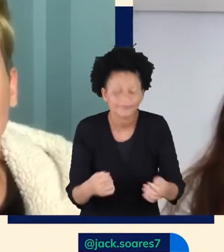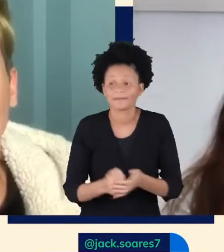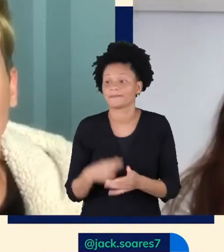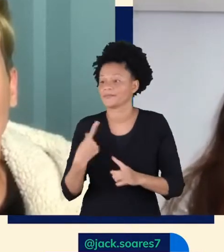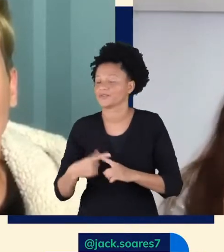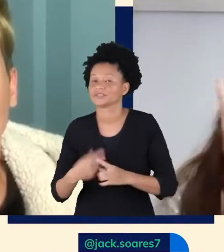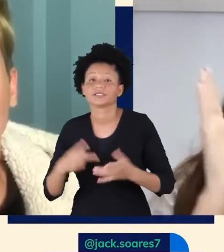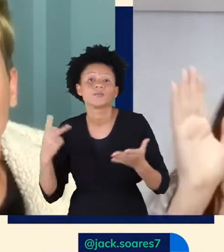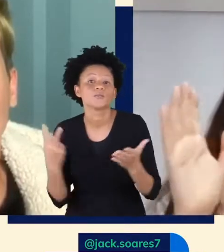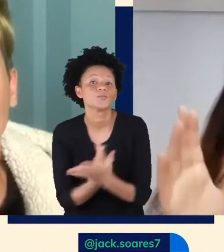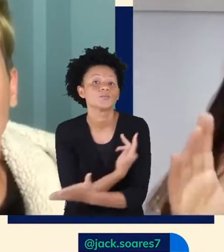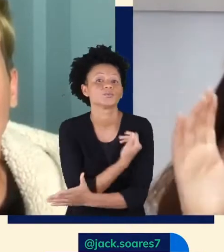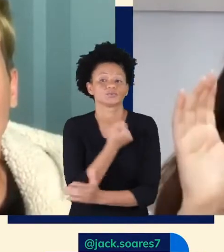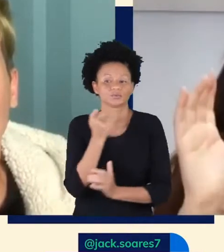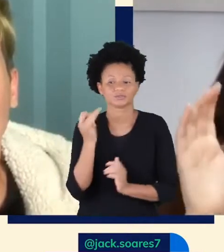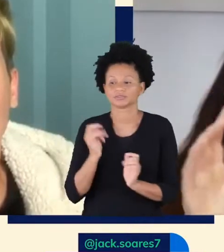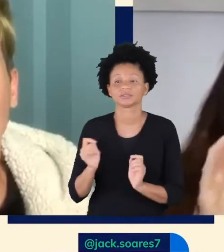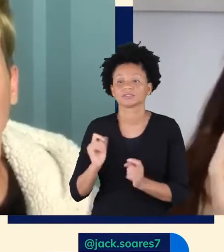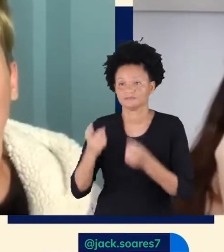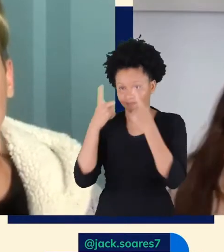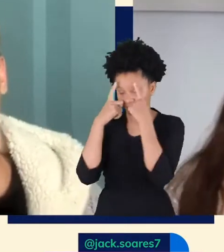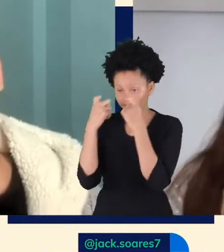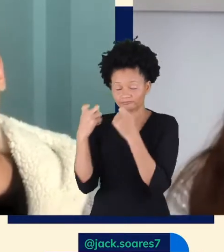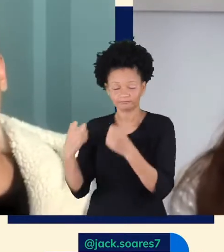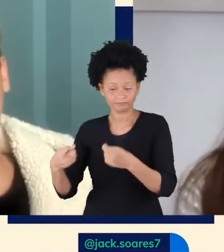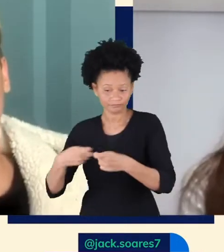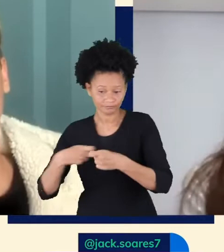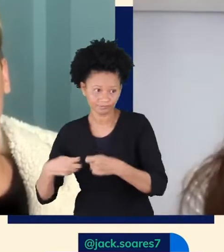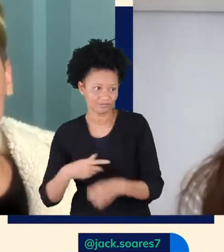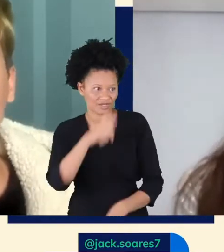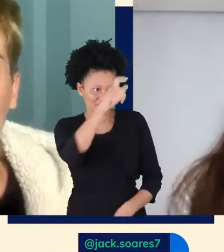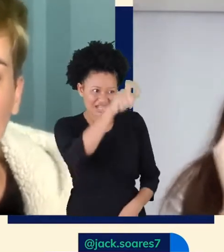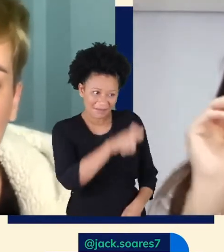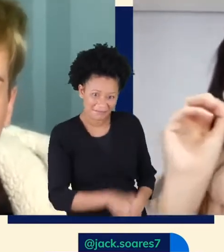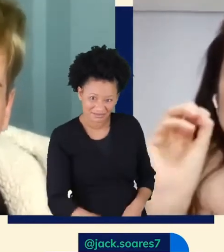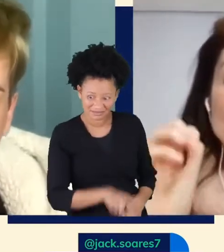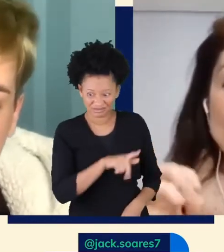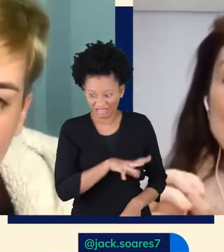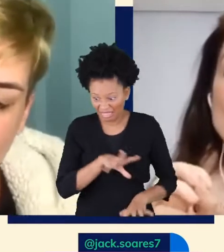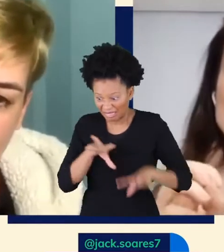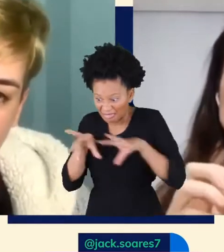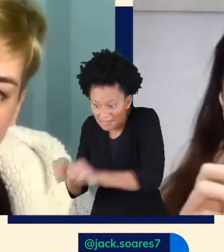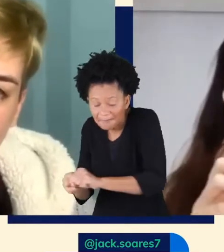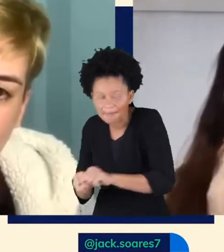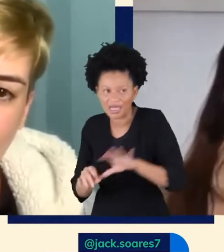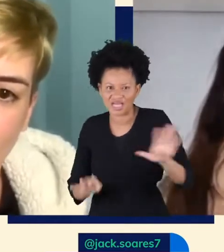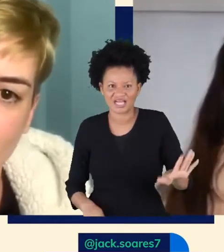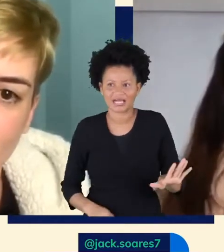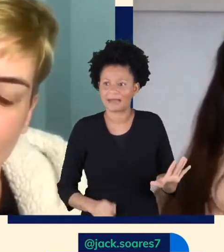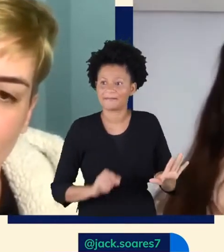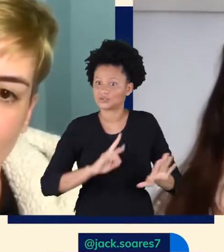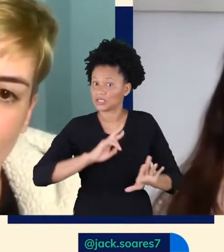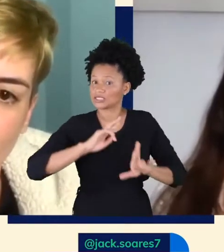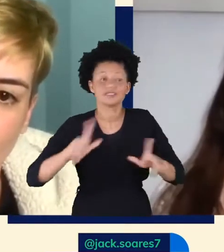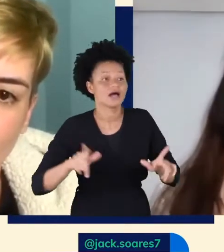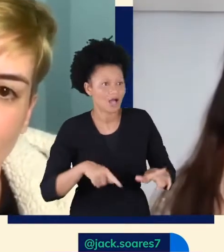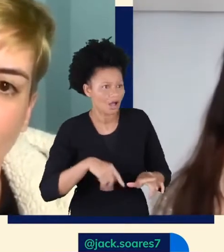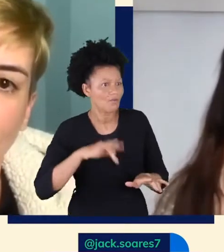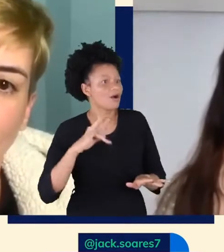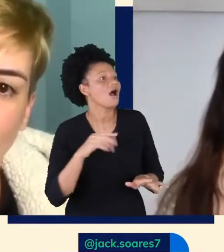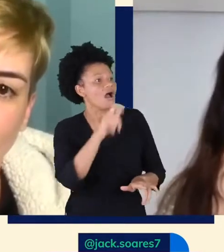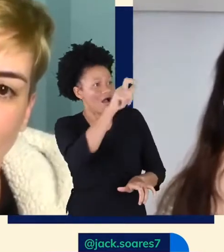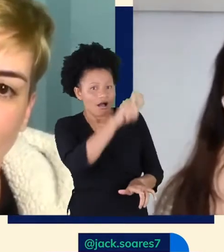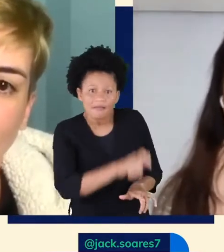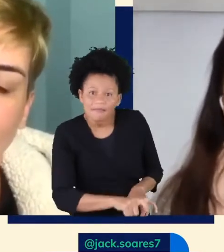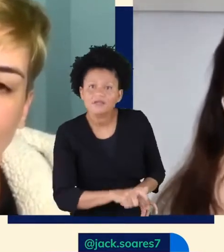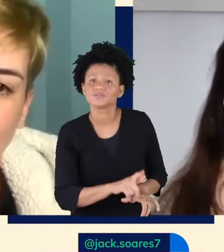falar isso? Porque em uma situação de violência sexual, lembrando que o abusador não é um estranho, na maioria